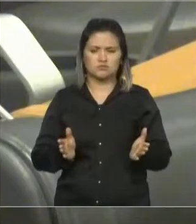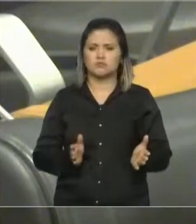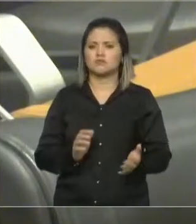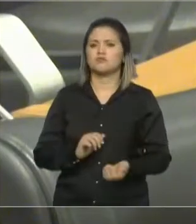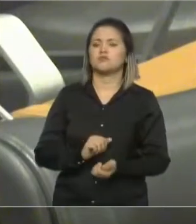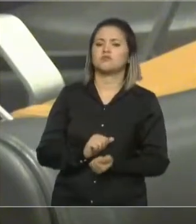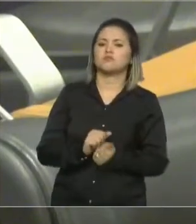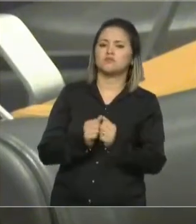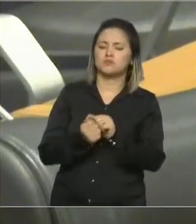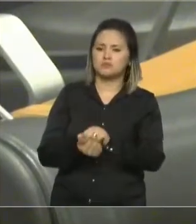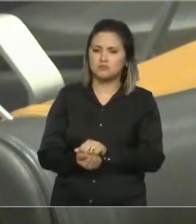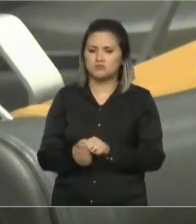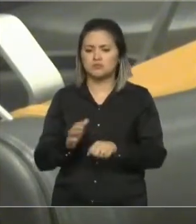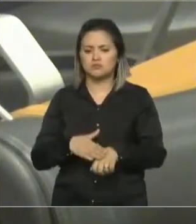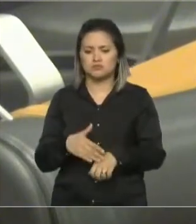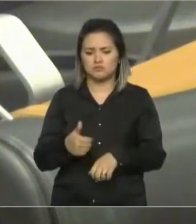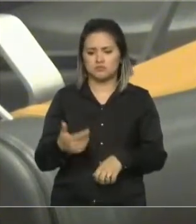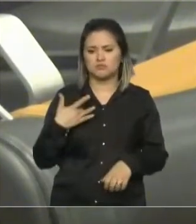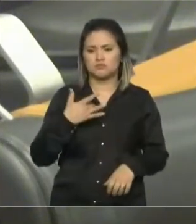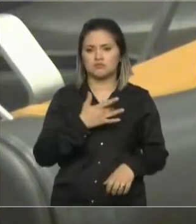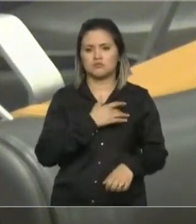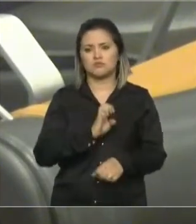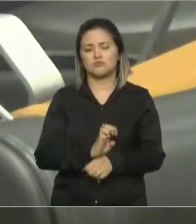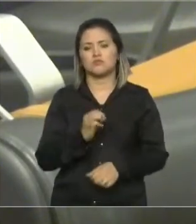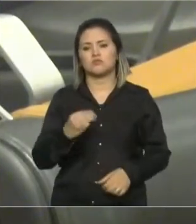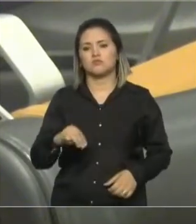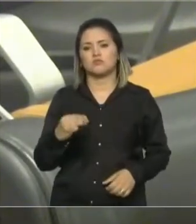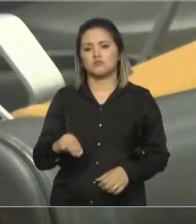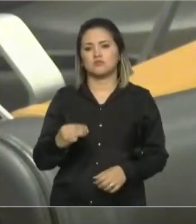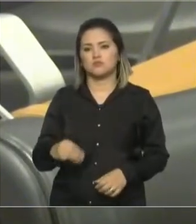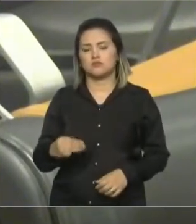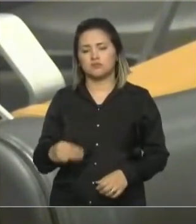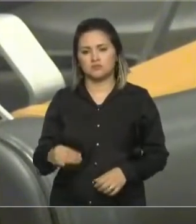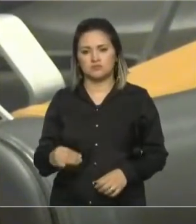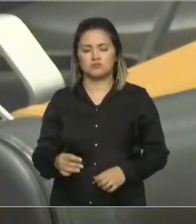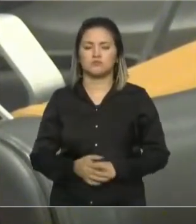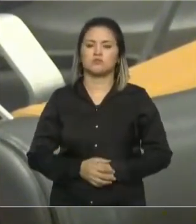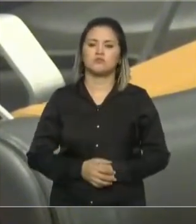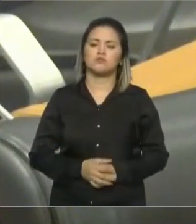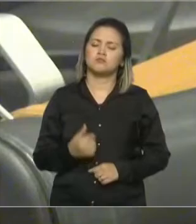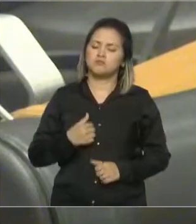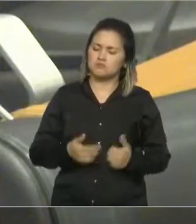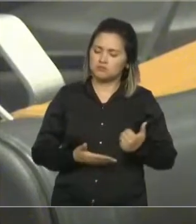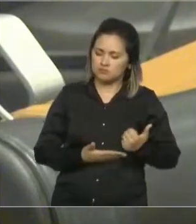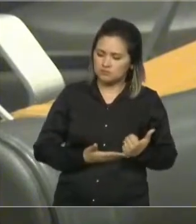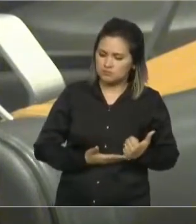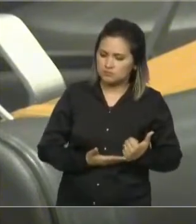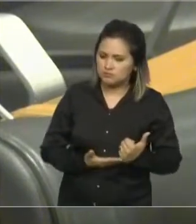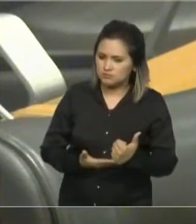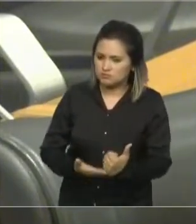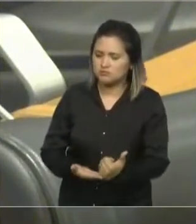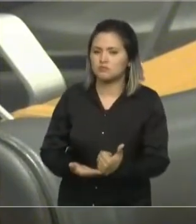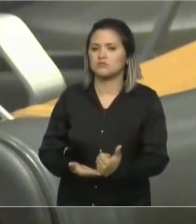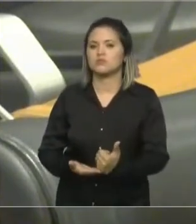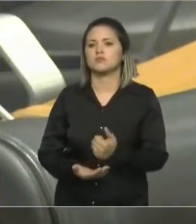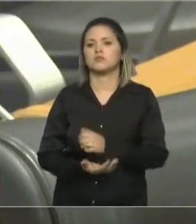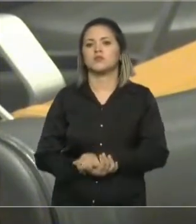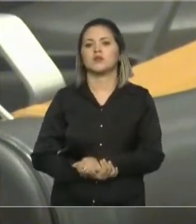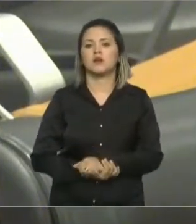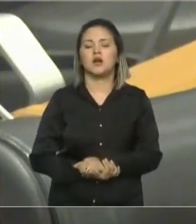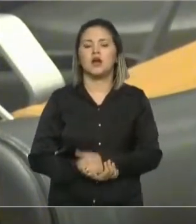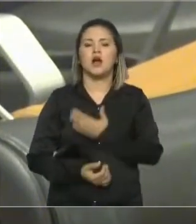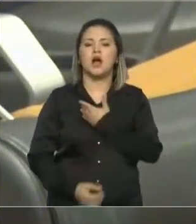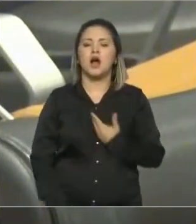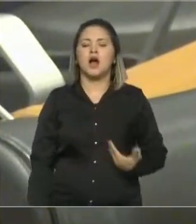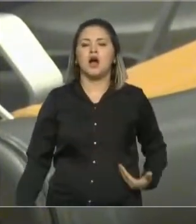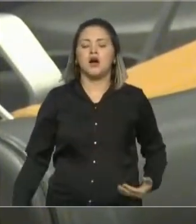a saúde do nosso estado do Maranhão. Fica aqui a minha ratificação, a minha admiração ao senhor e ao governador